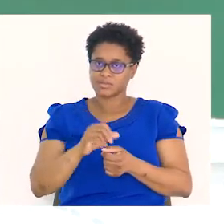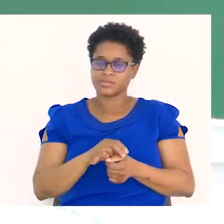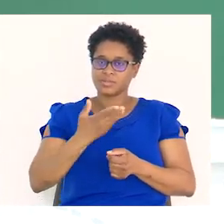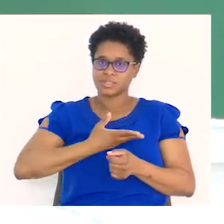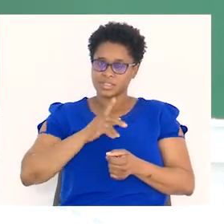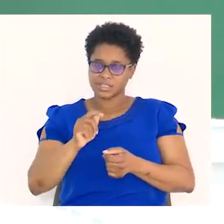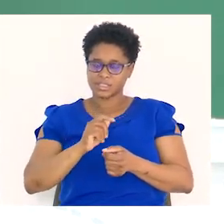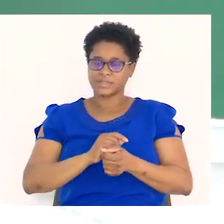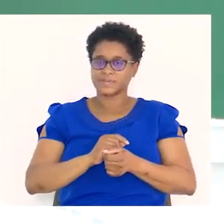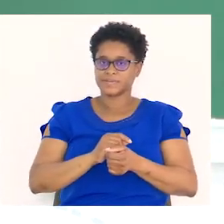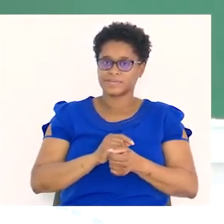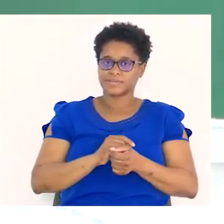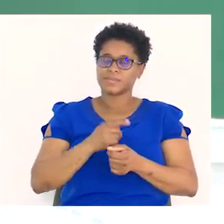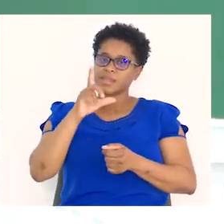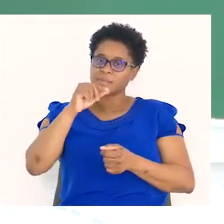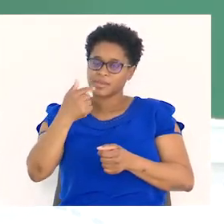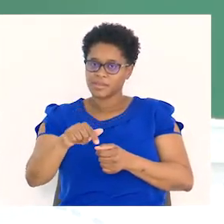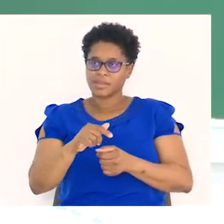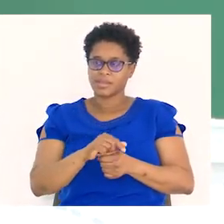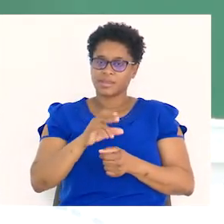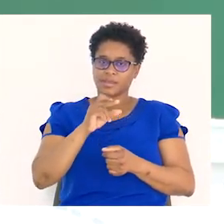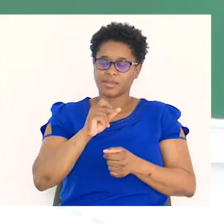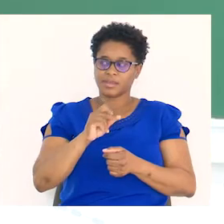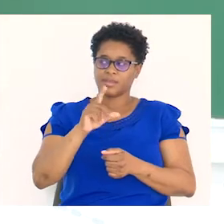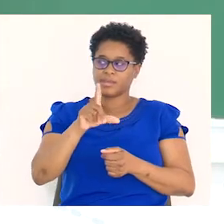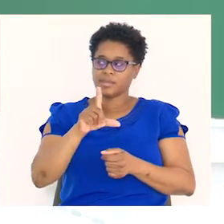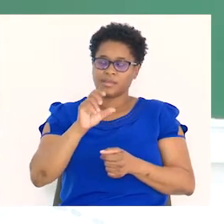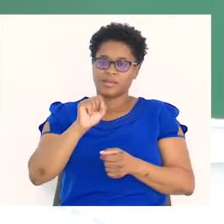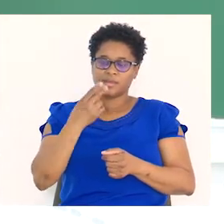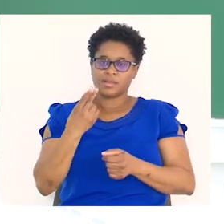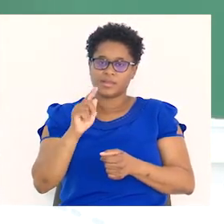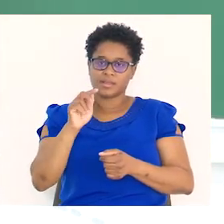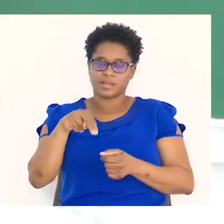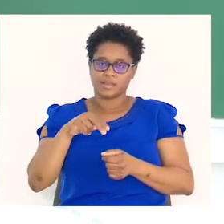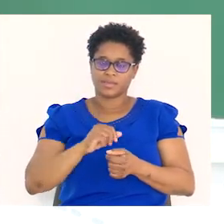Temos a preposição de e temos